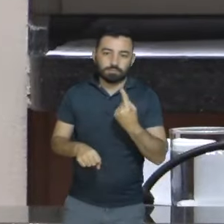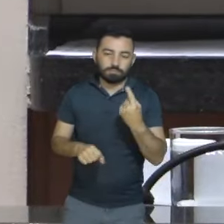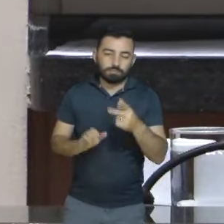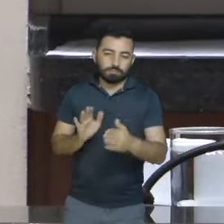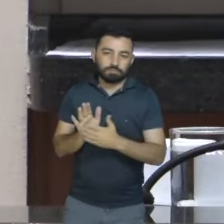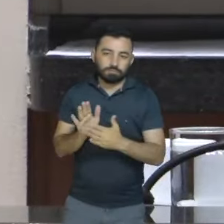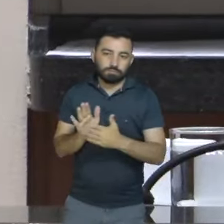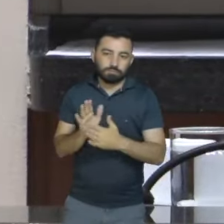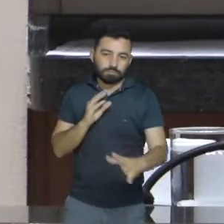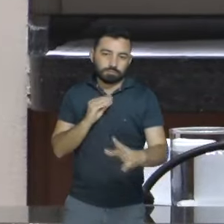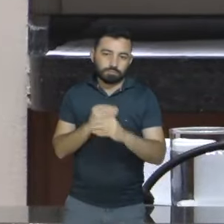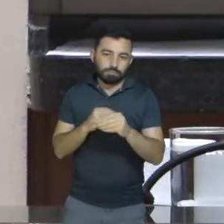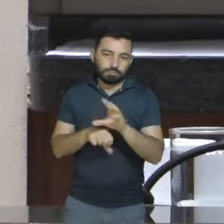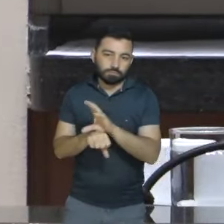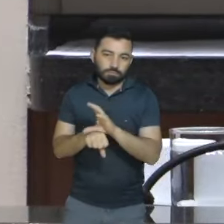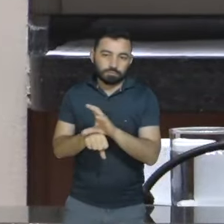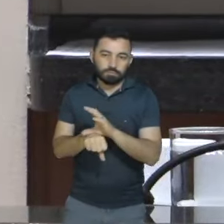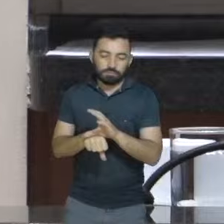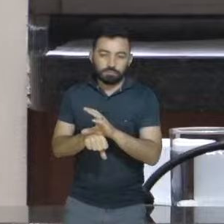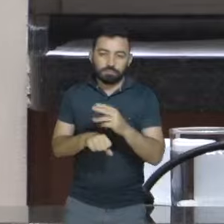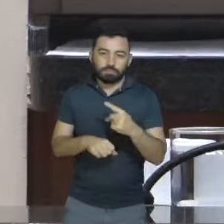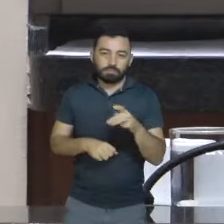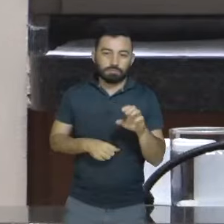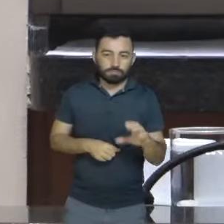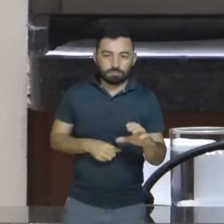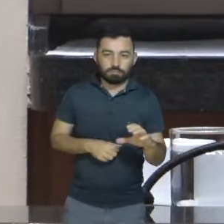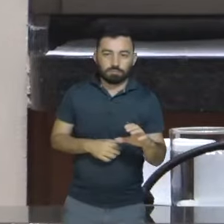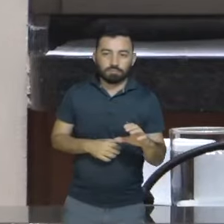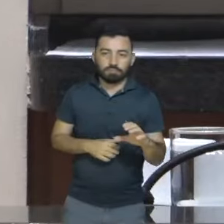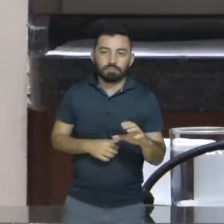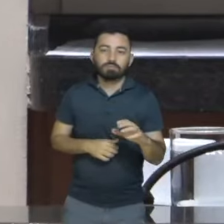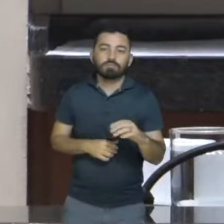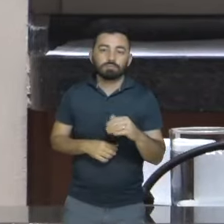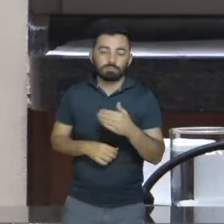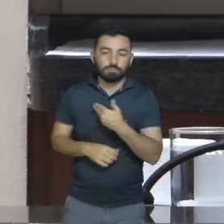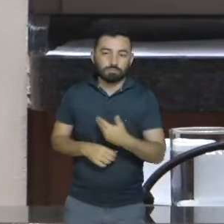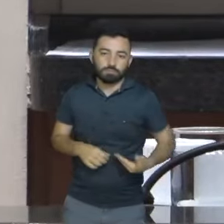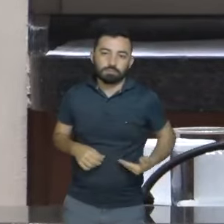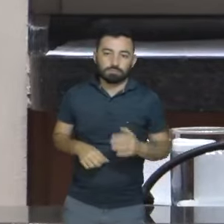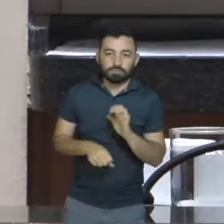de emenda à Constituição, PEC 10/2024, autor Governador do Estado.